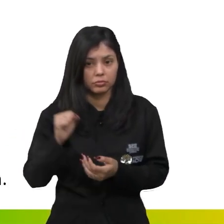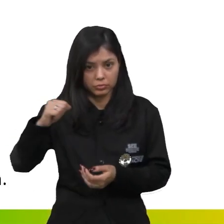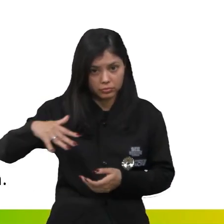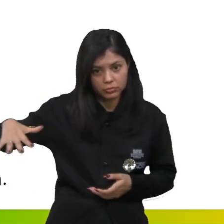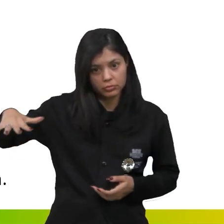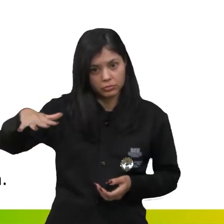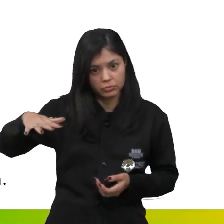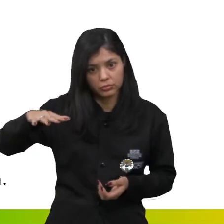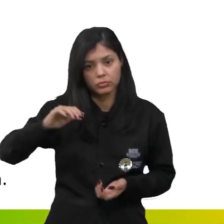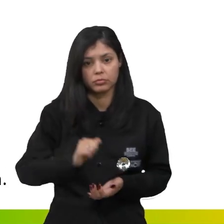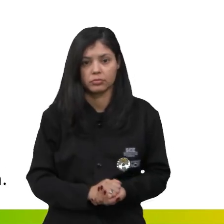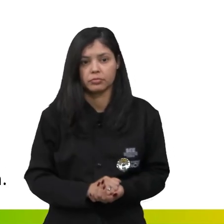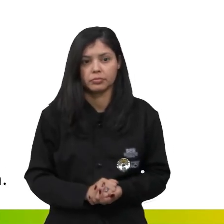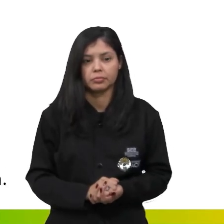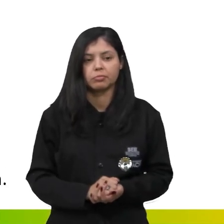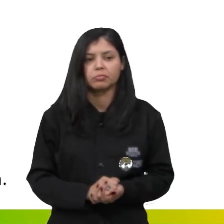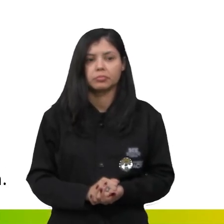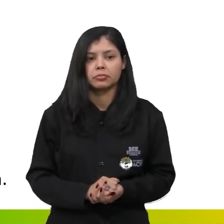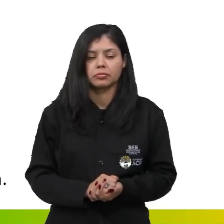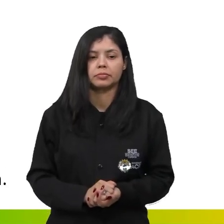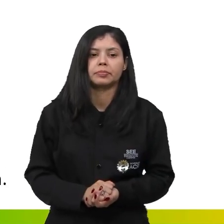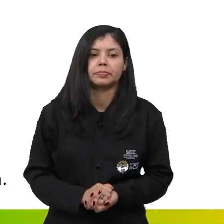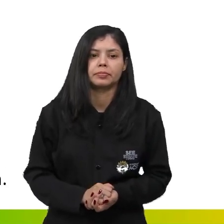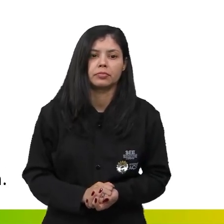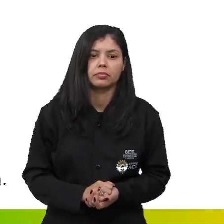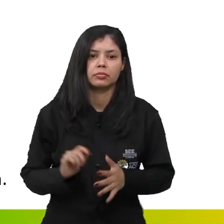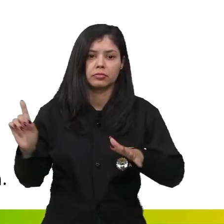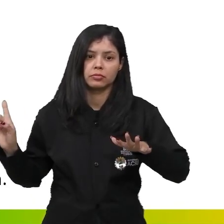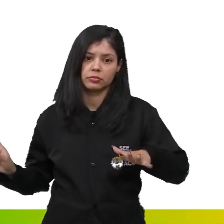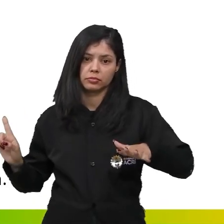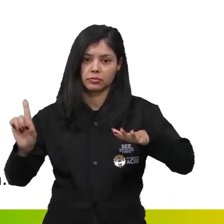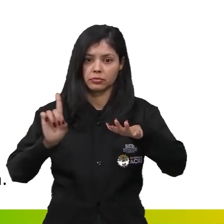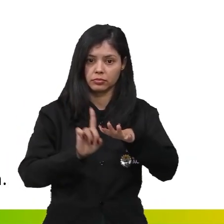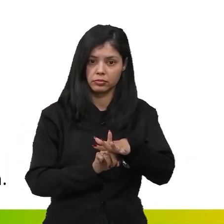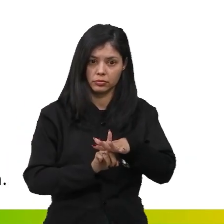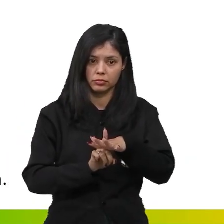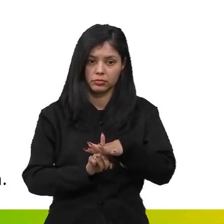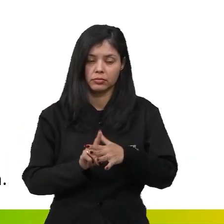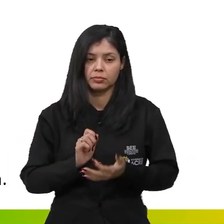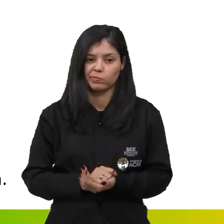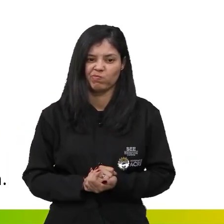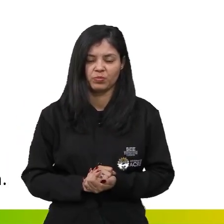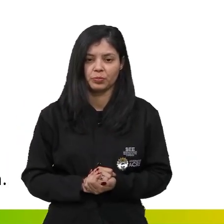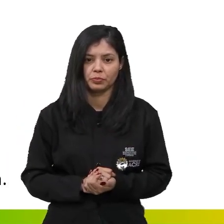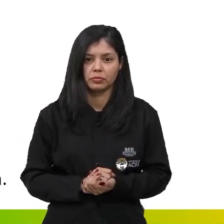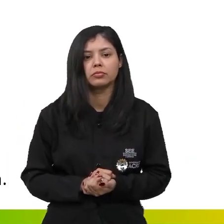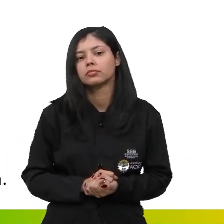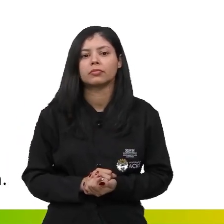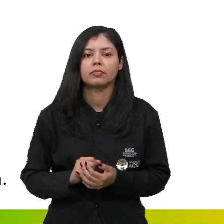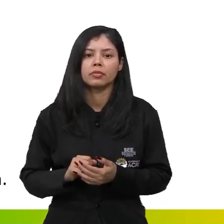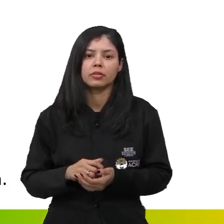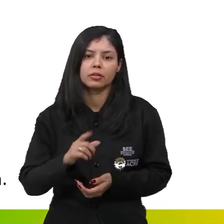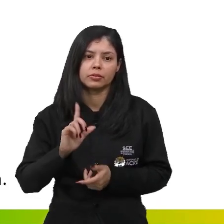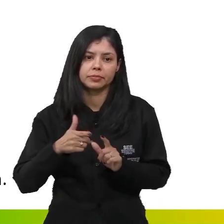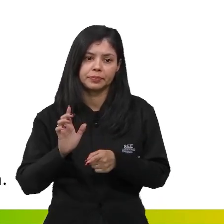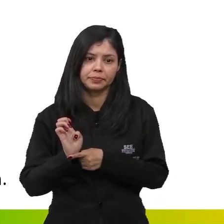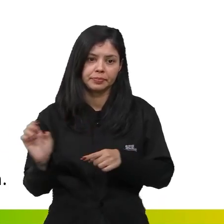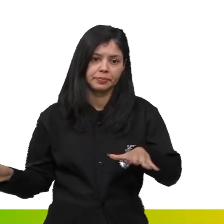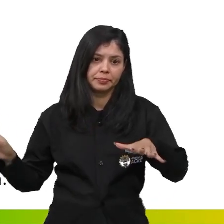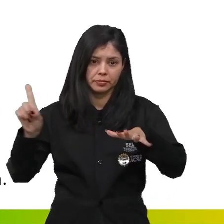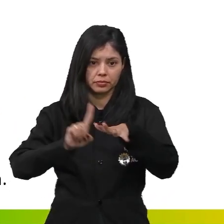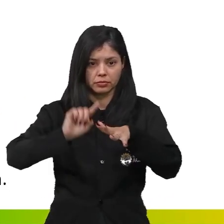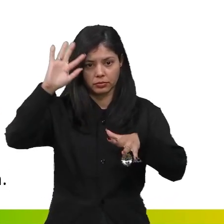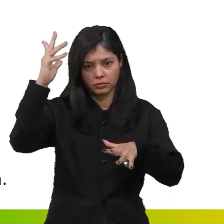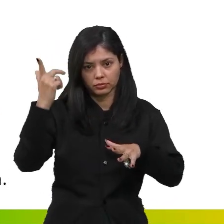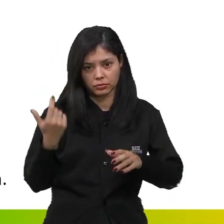na lavoura. Já dá para tirar a letra D. Ficamos entre B e E. Agora, olha a letra E.